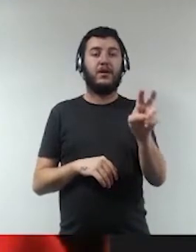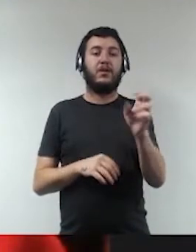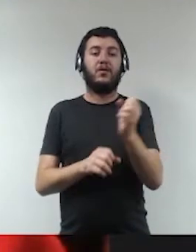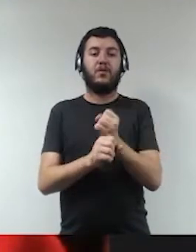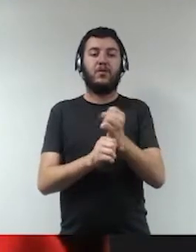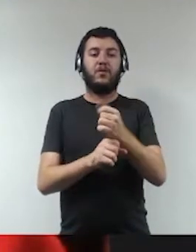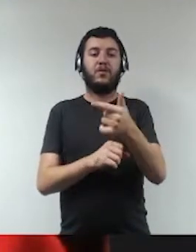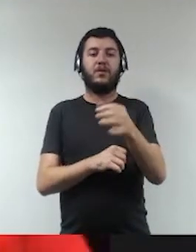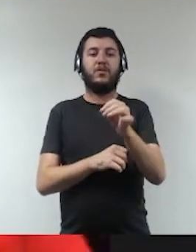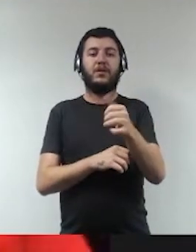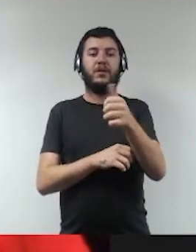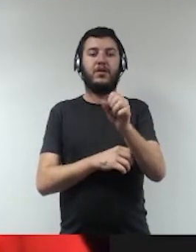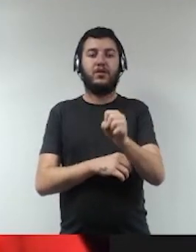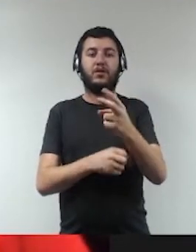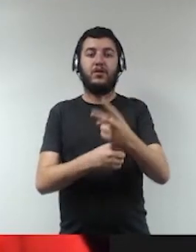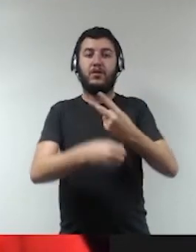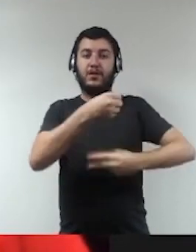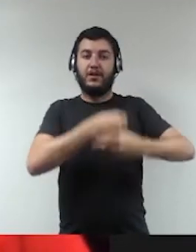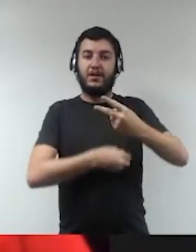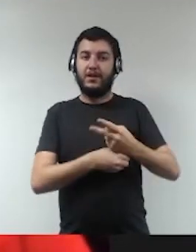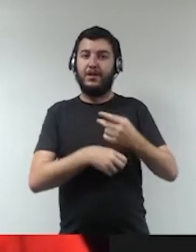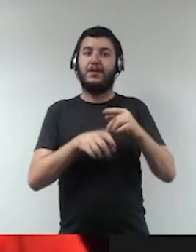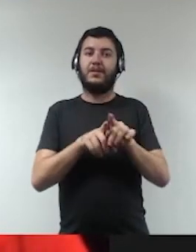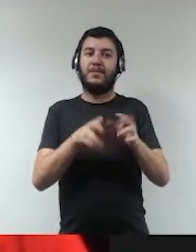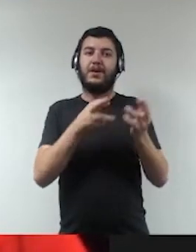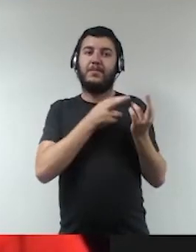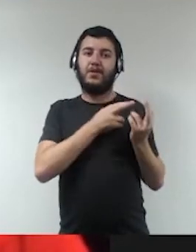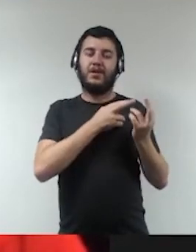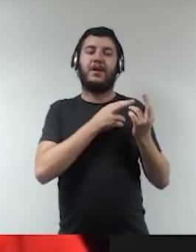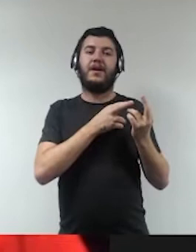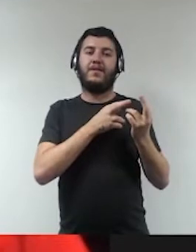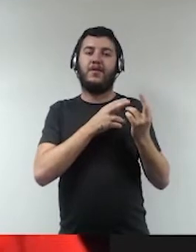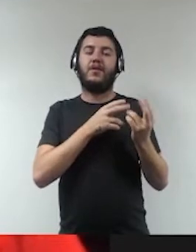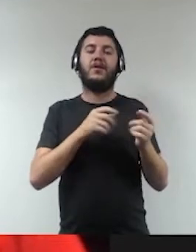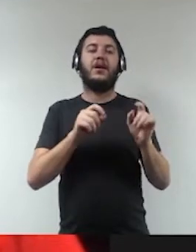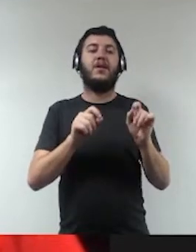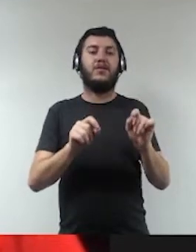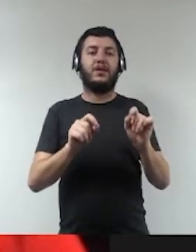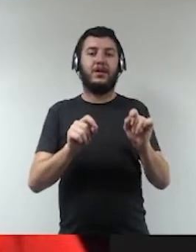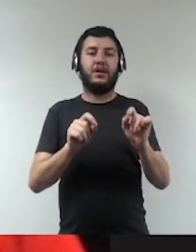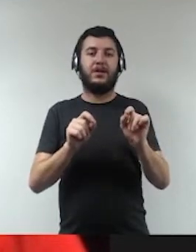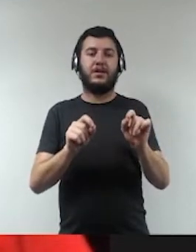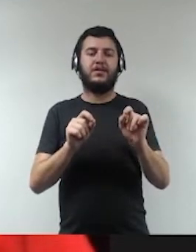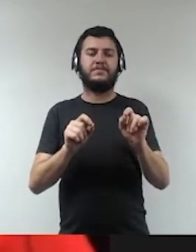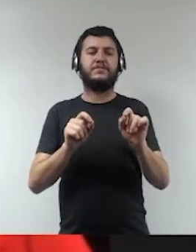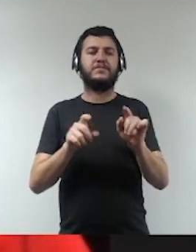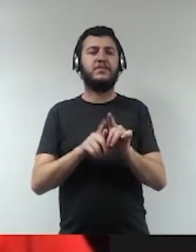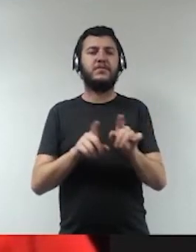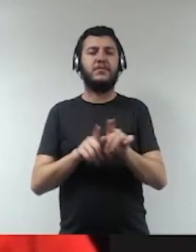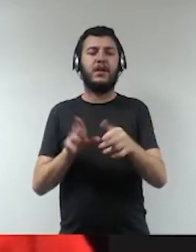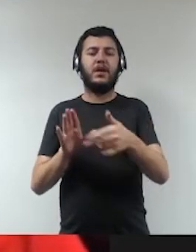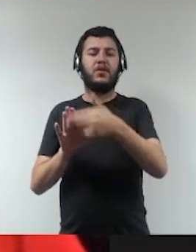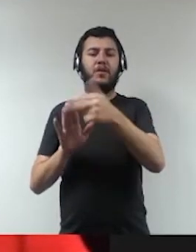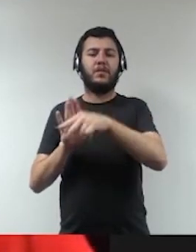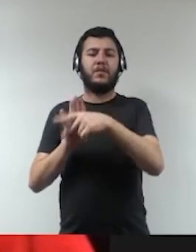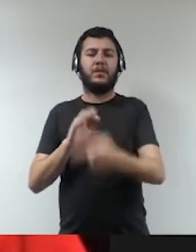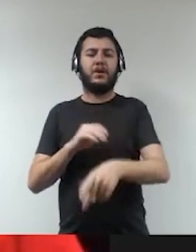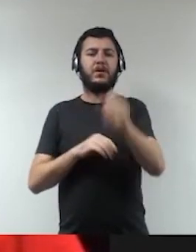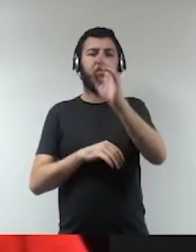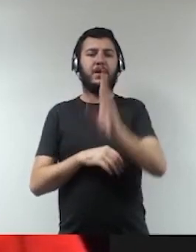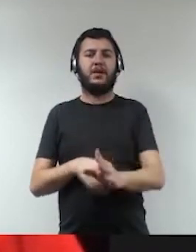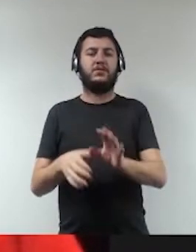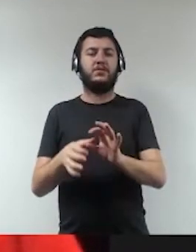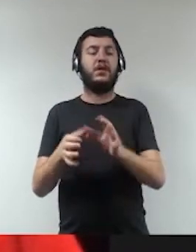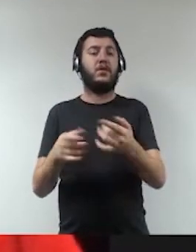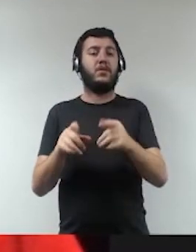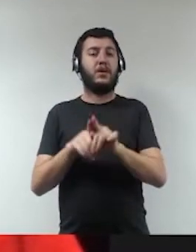atrás. Ele cuidou de incluir na Lei de Introdução às Normas Brasileiras disposições sobre segurança jurídica